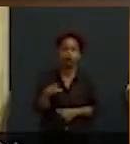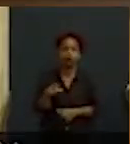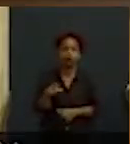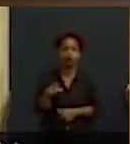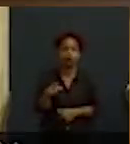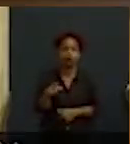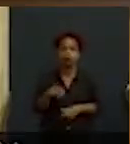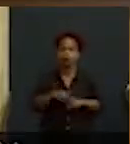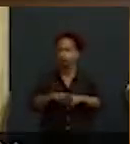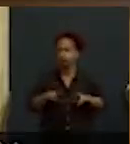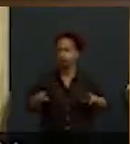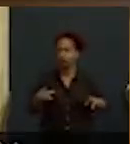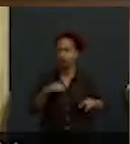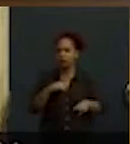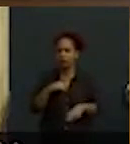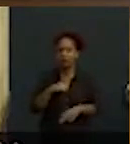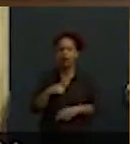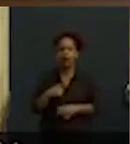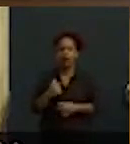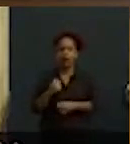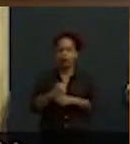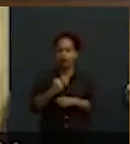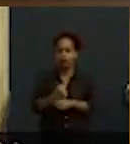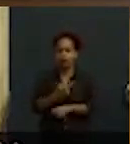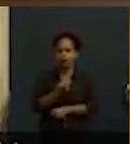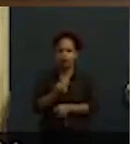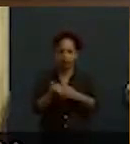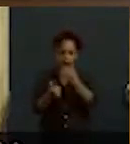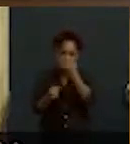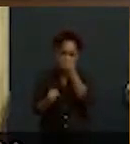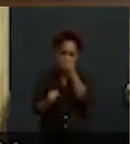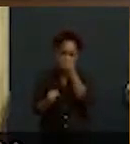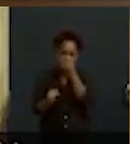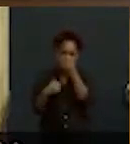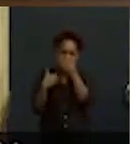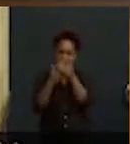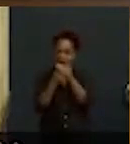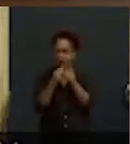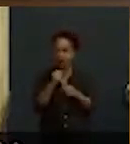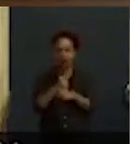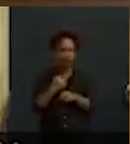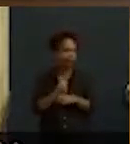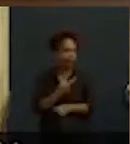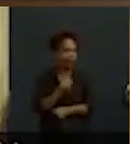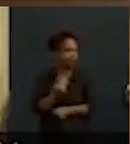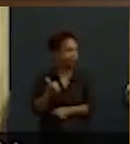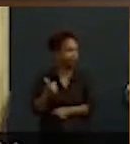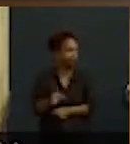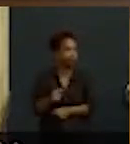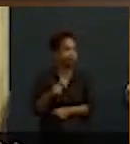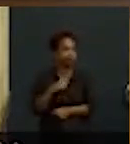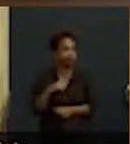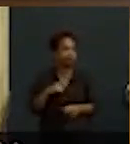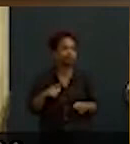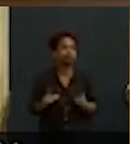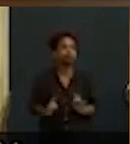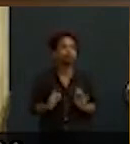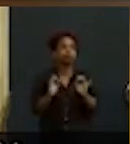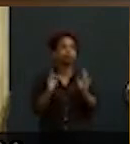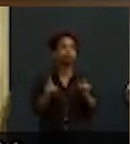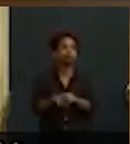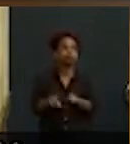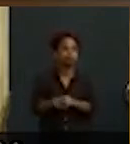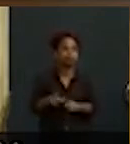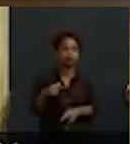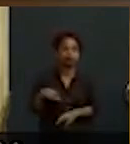Feitos Originários Cíveis de 2008 até 2017. Membro do órgão especial do Colégio